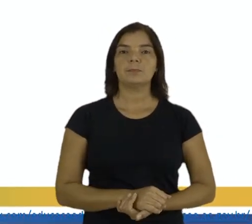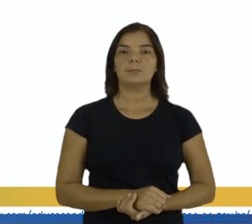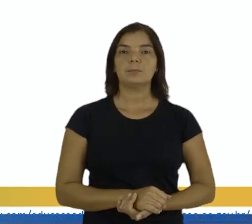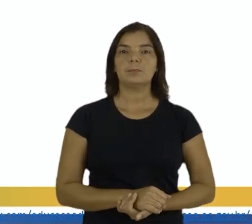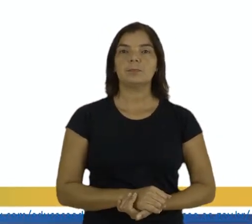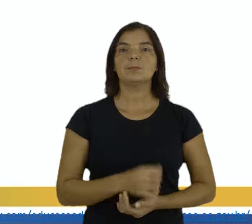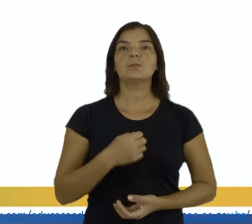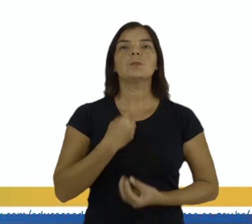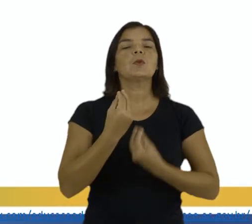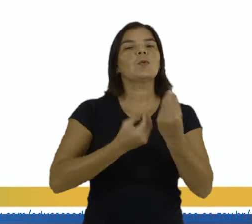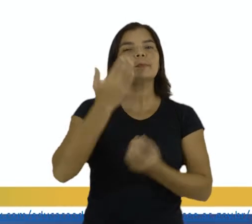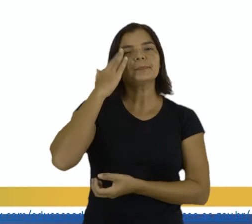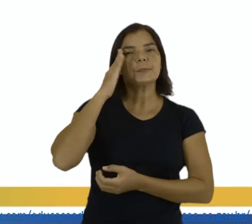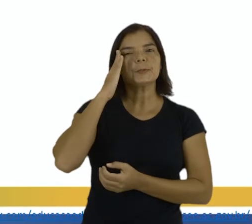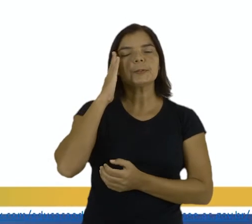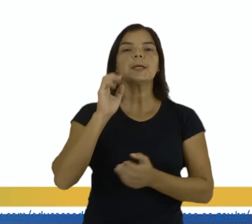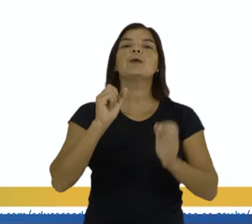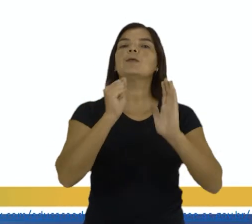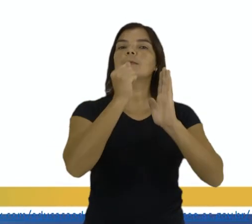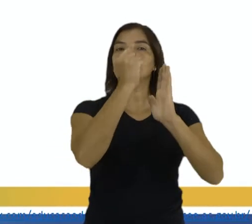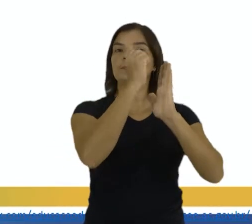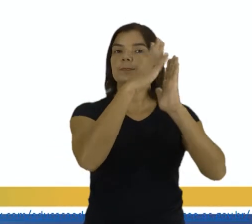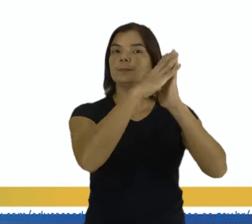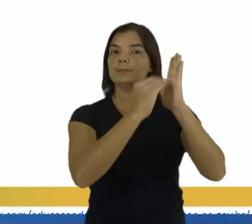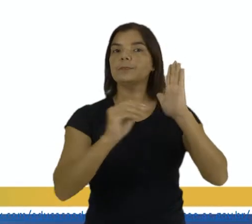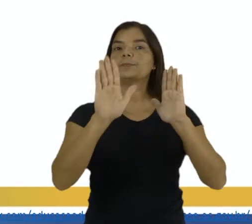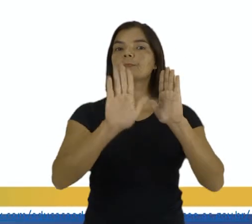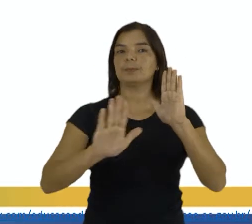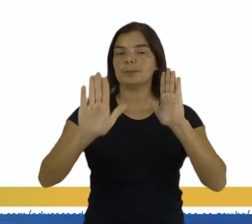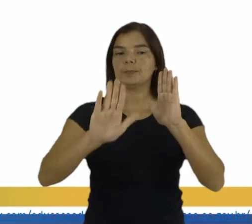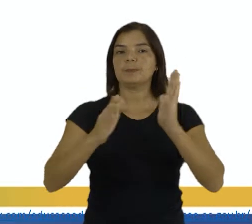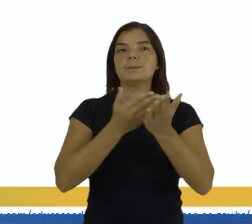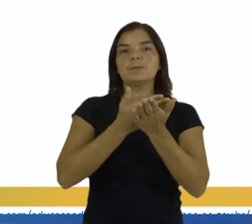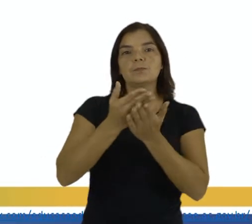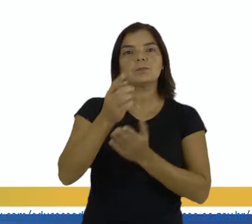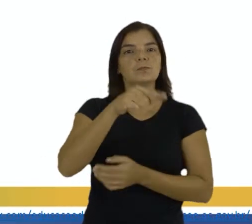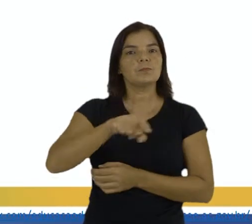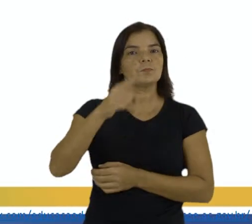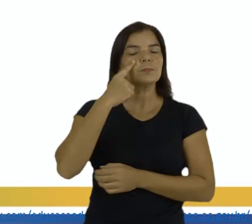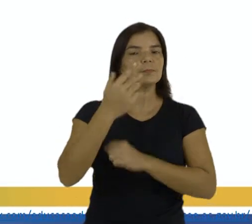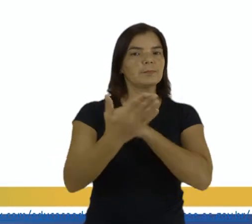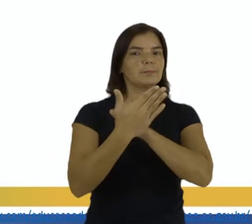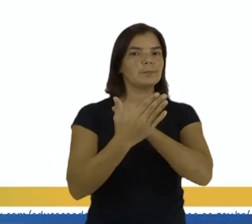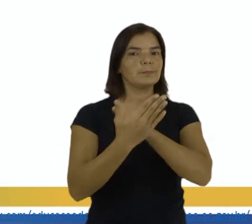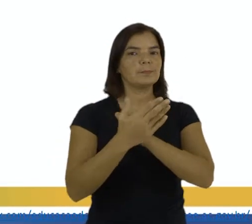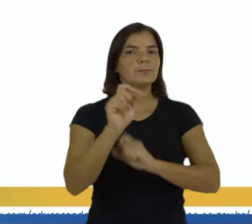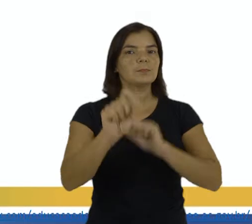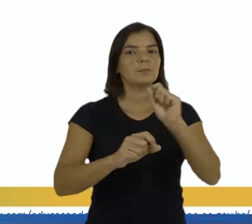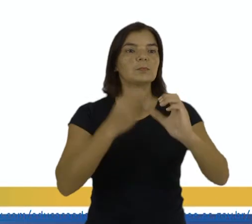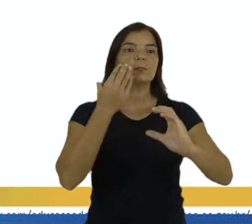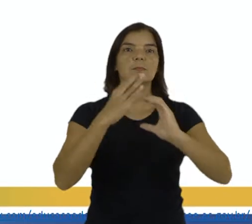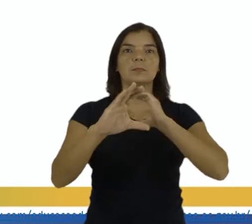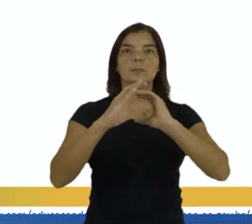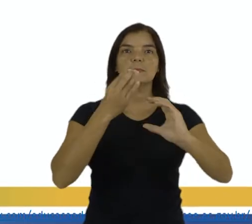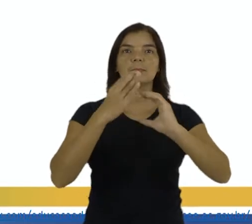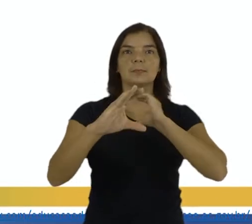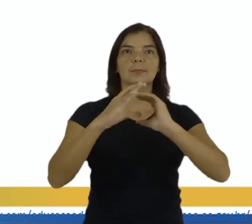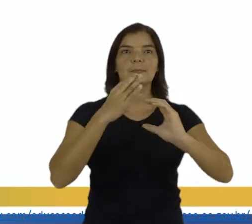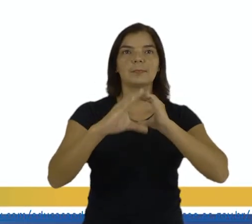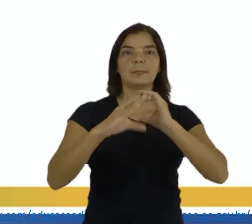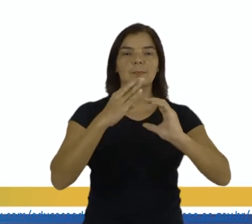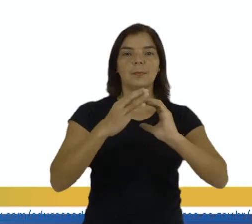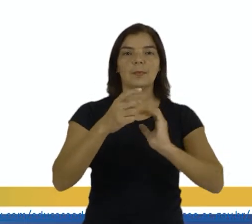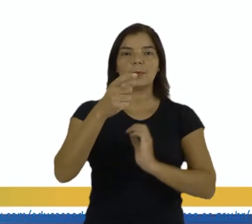Entendendo a intertextualidade. Nós vamos começar, vocês vão me ajudar e nós vamos cantar a música